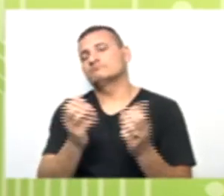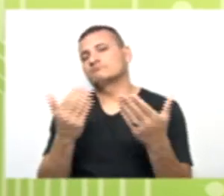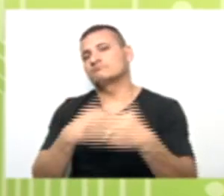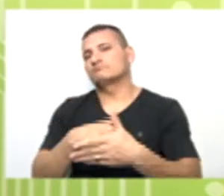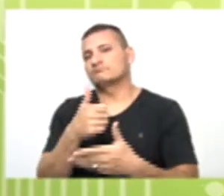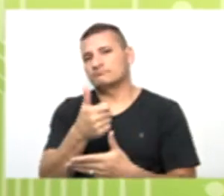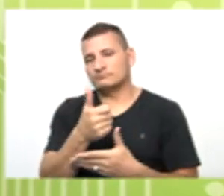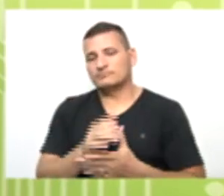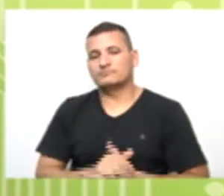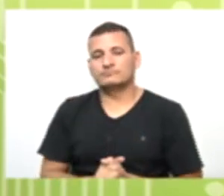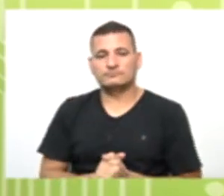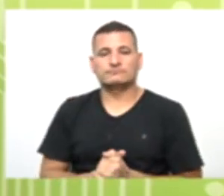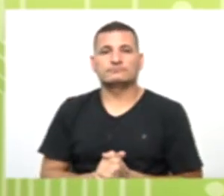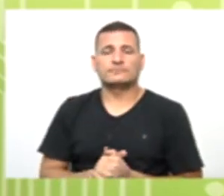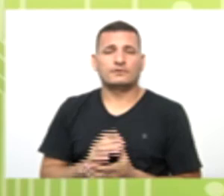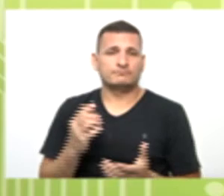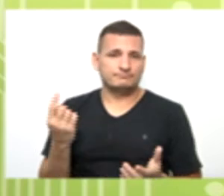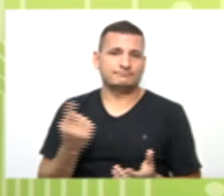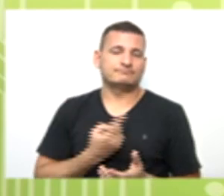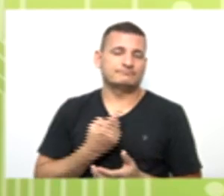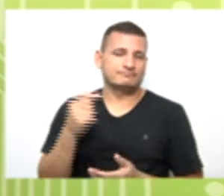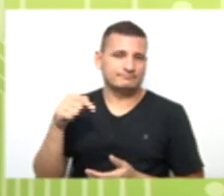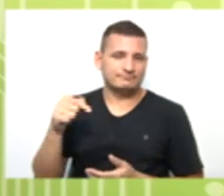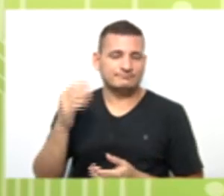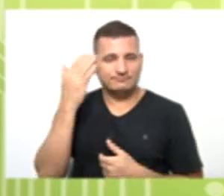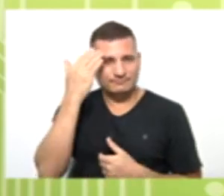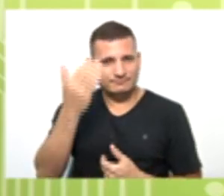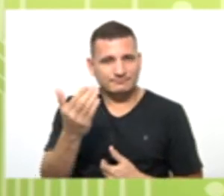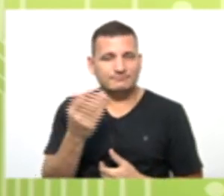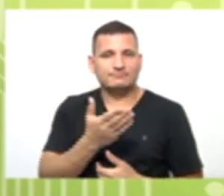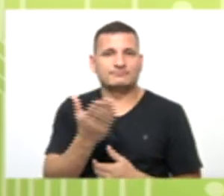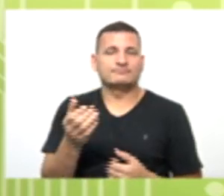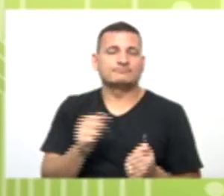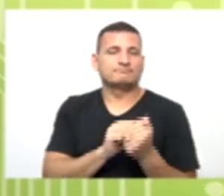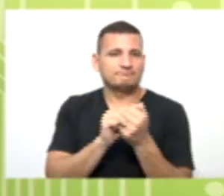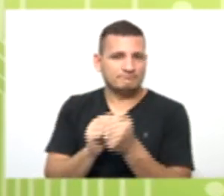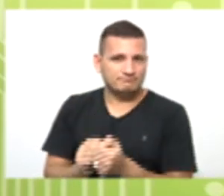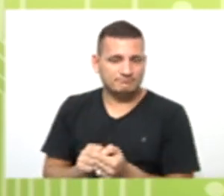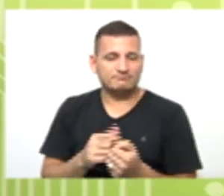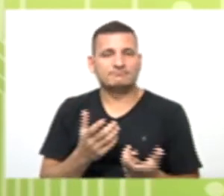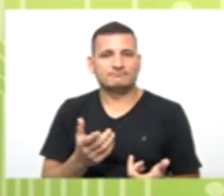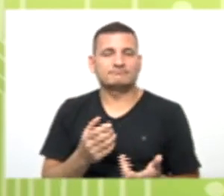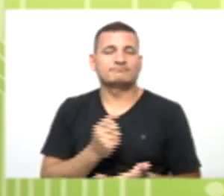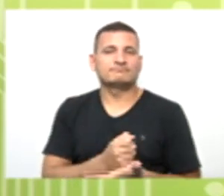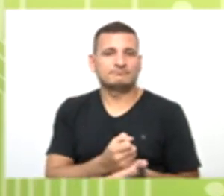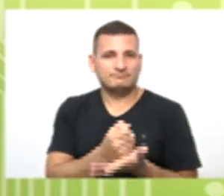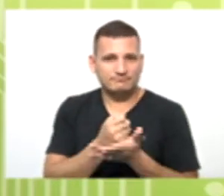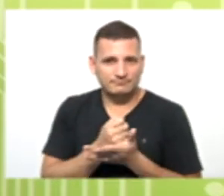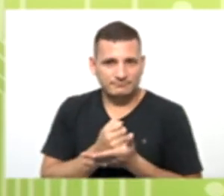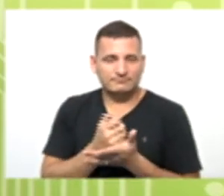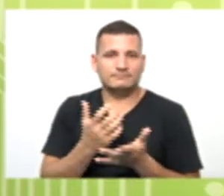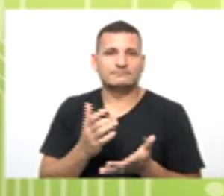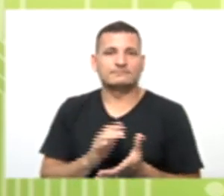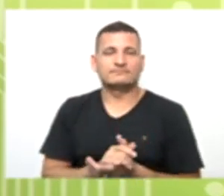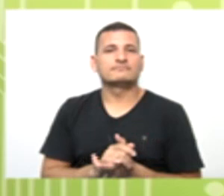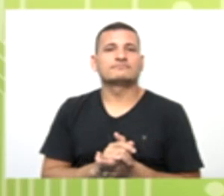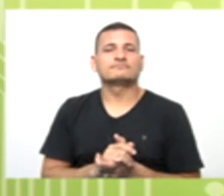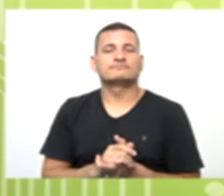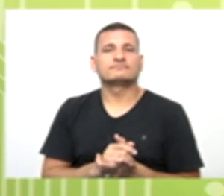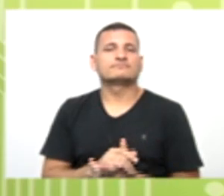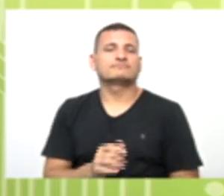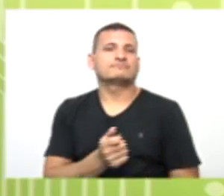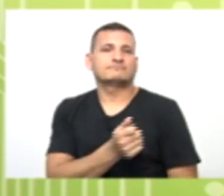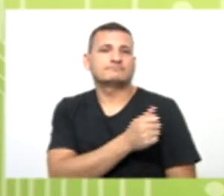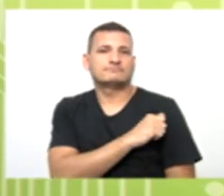antes de mais nada, nós agradecemos aqui o acompanhamento, o apoio, né, e a participação dos estudantes,